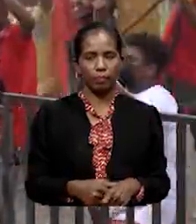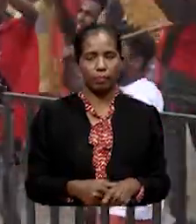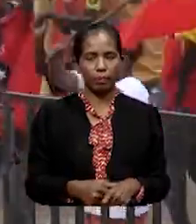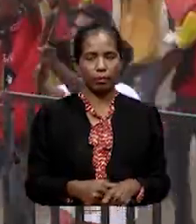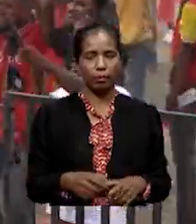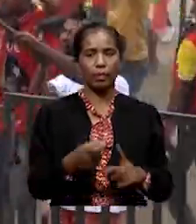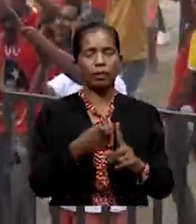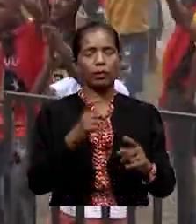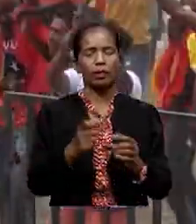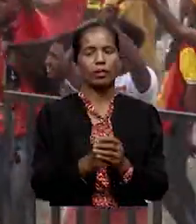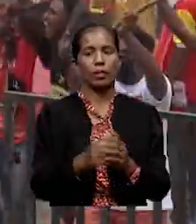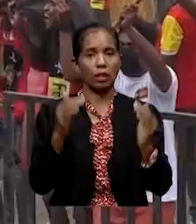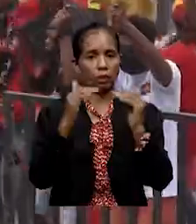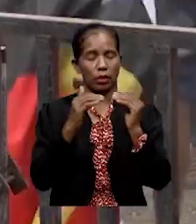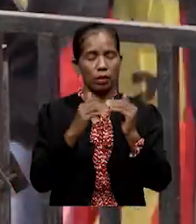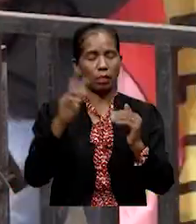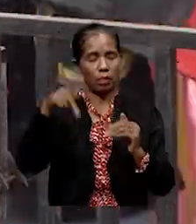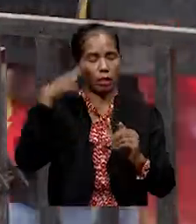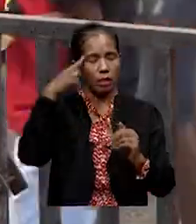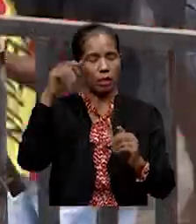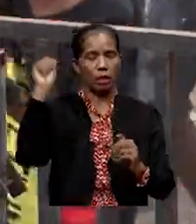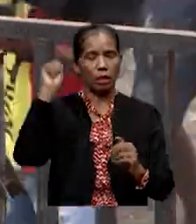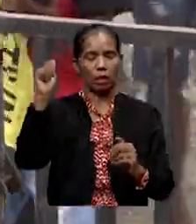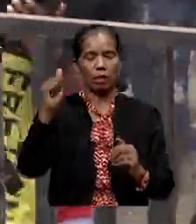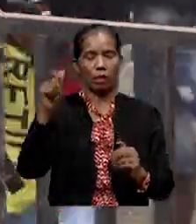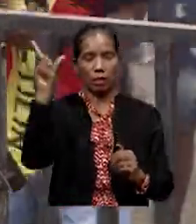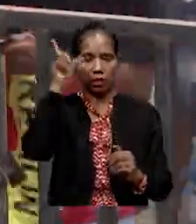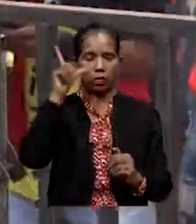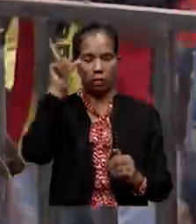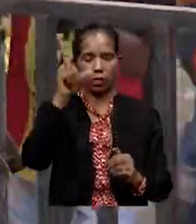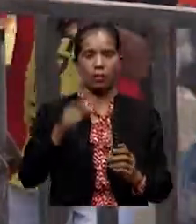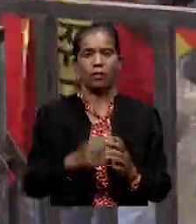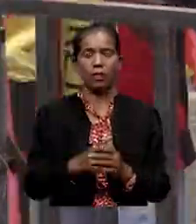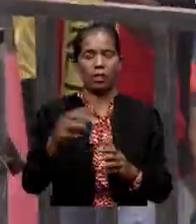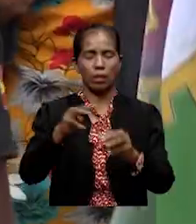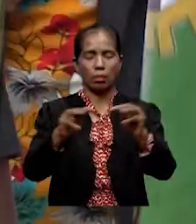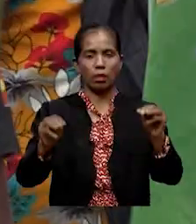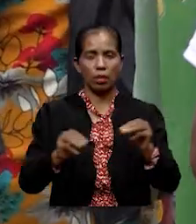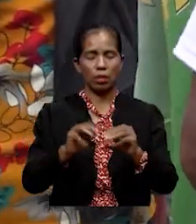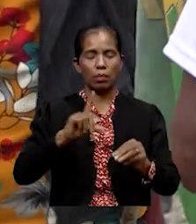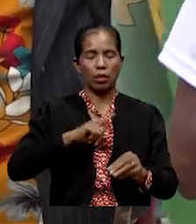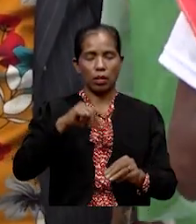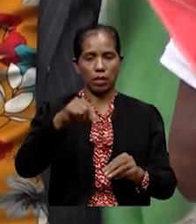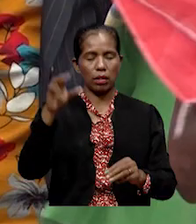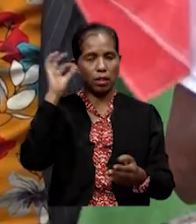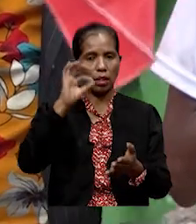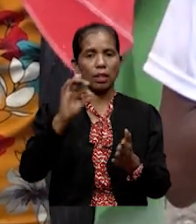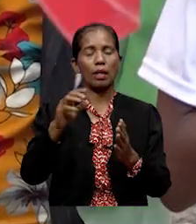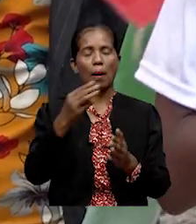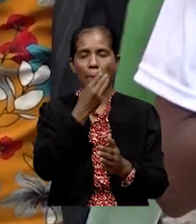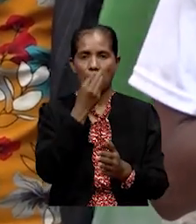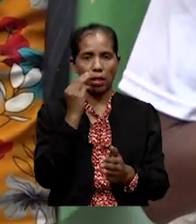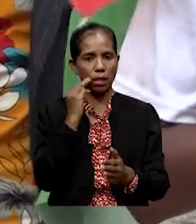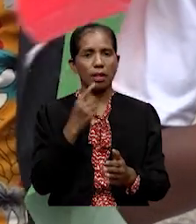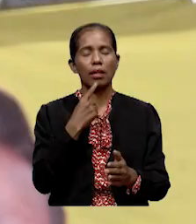Lihusi intervensão ia komisi politiko, kandidato Presidente Republika Francisco Guterres Luolo ia munisipi Liksa, Sekretário-Geral Partido Fretilin, Mariel